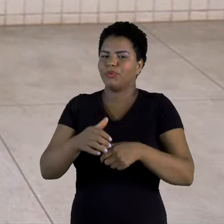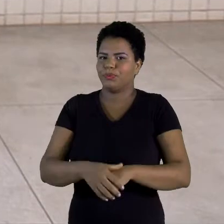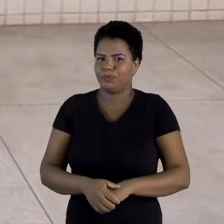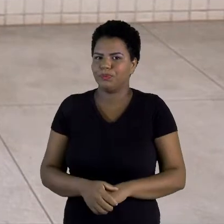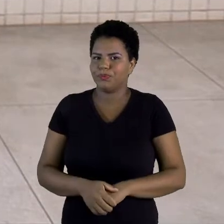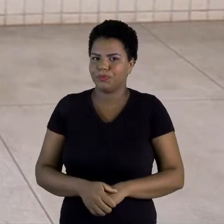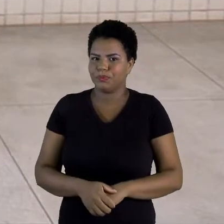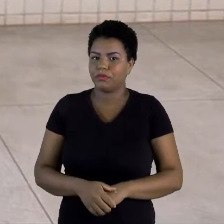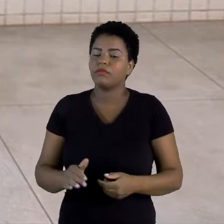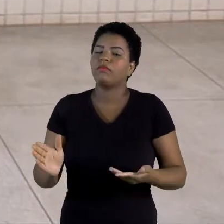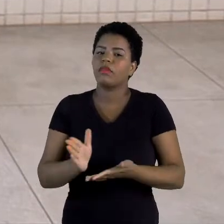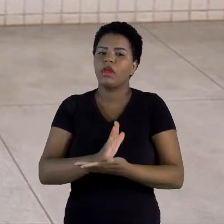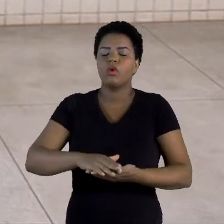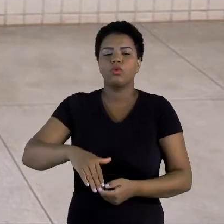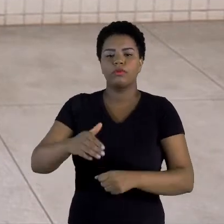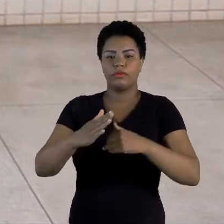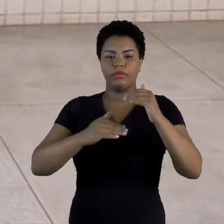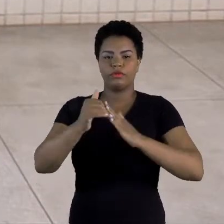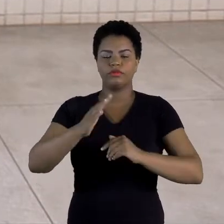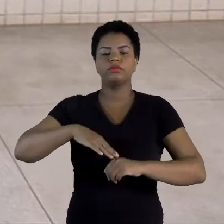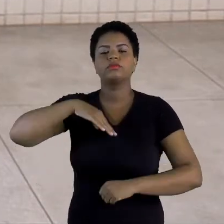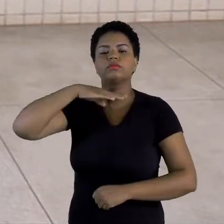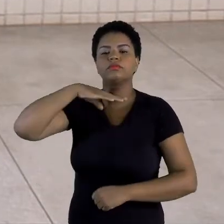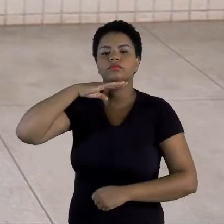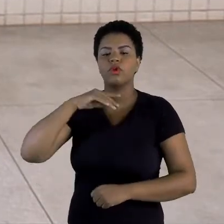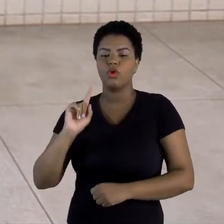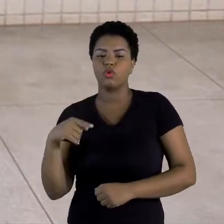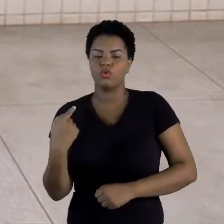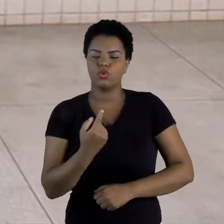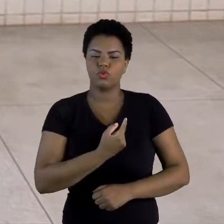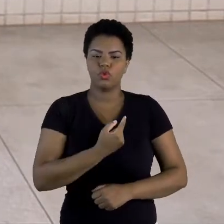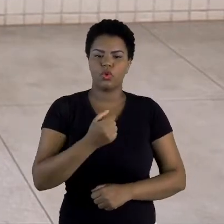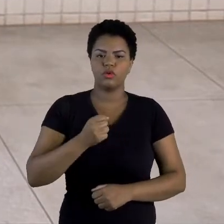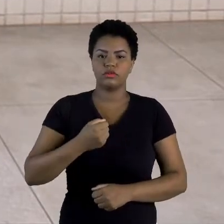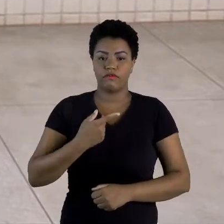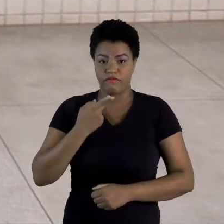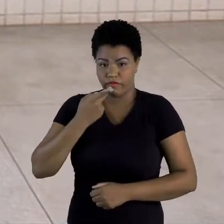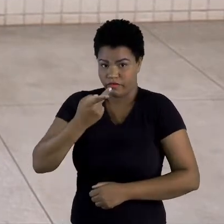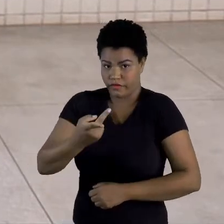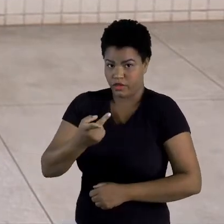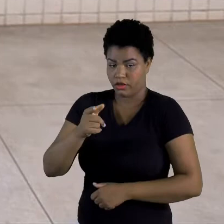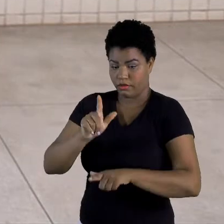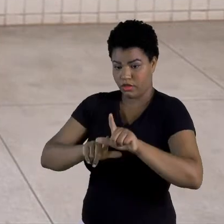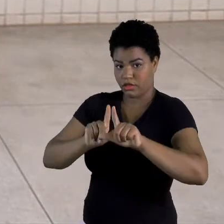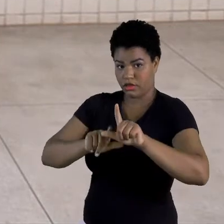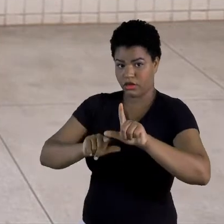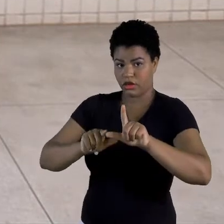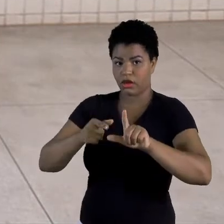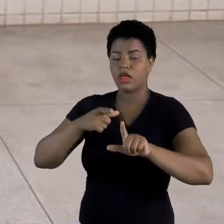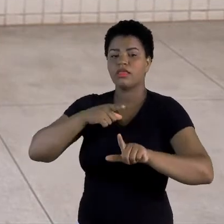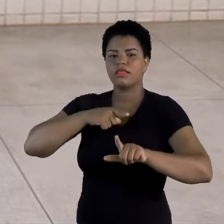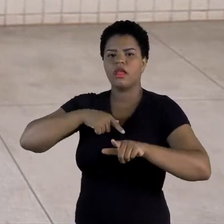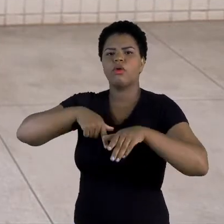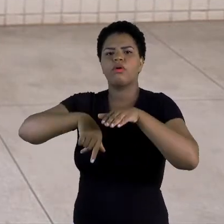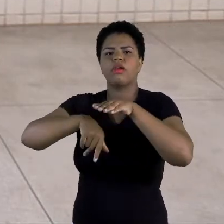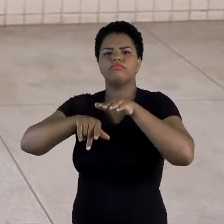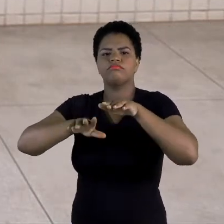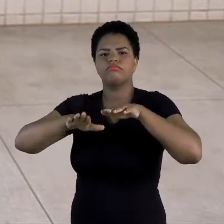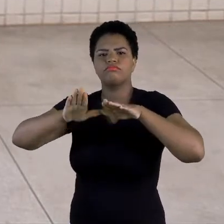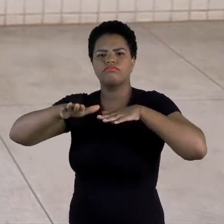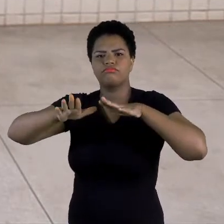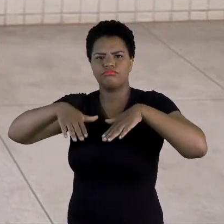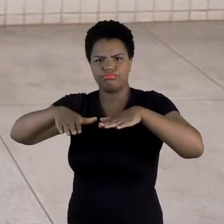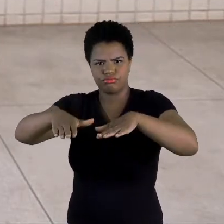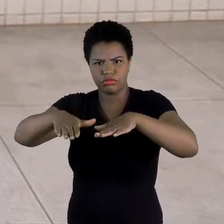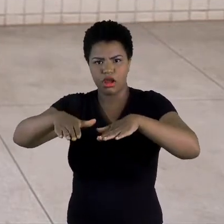Algumas fonoaudiólogas dizem o quê? Que quando nós pronunciamos essas letras, emite vibração. Mas qual delas,